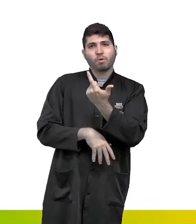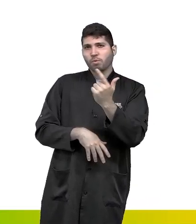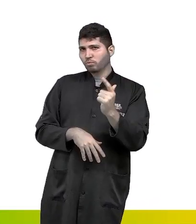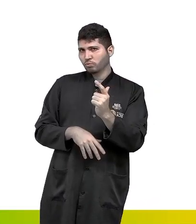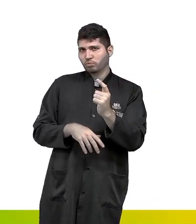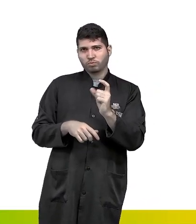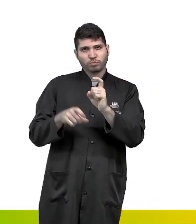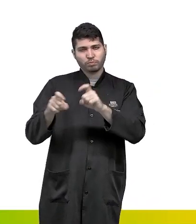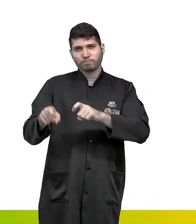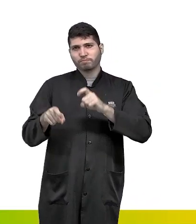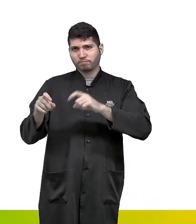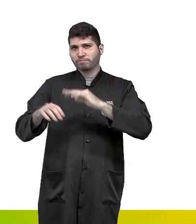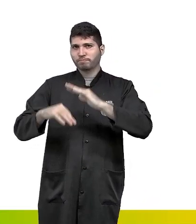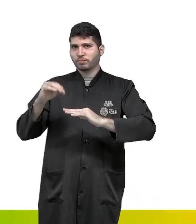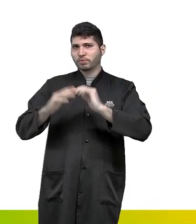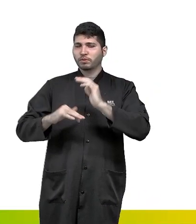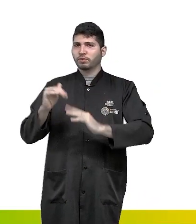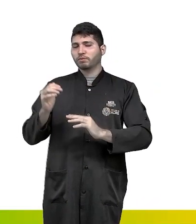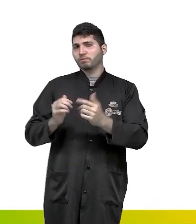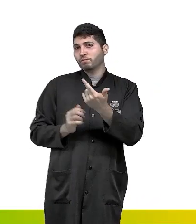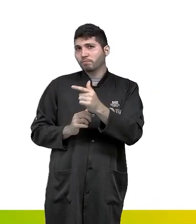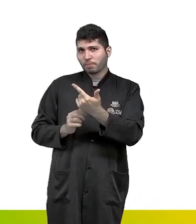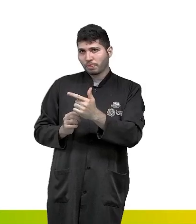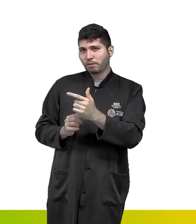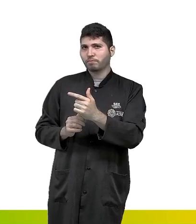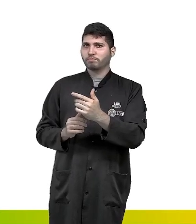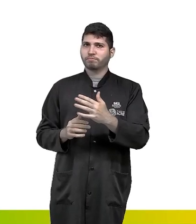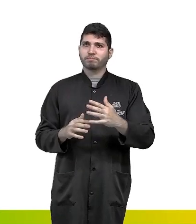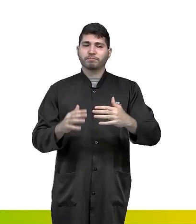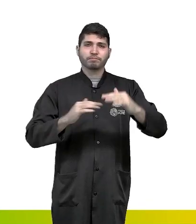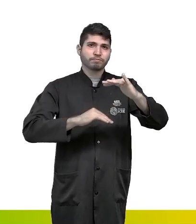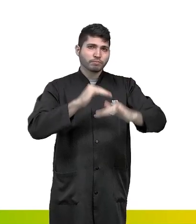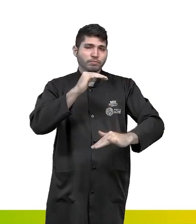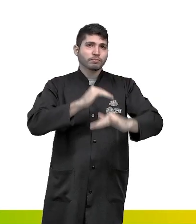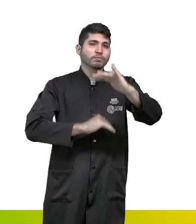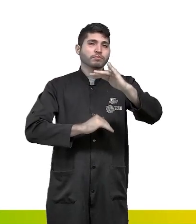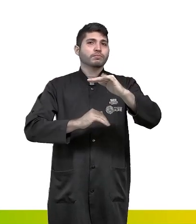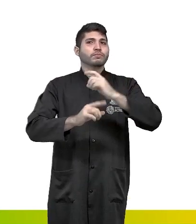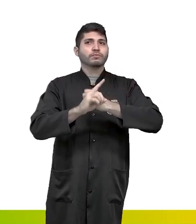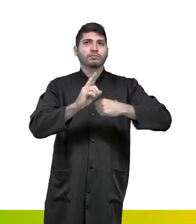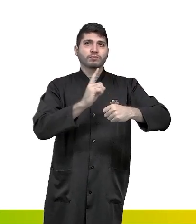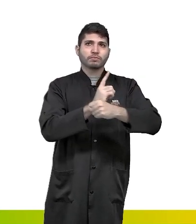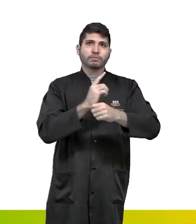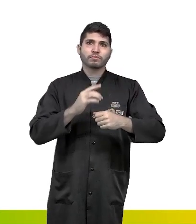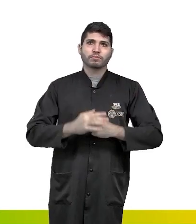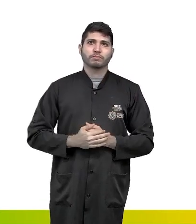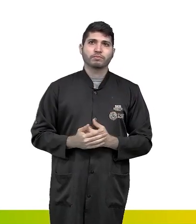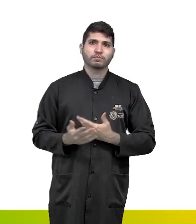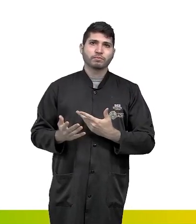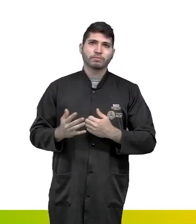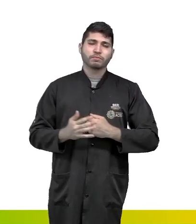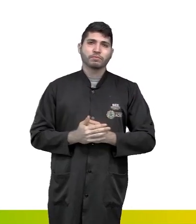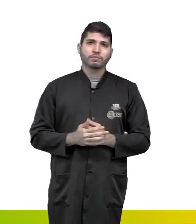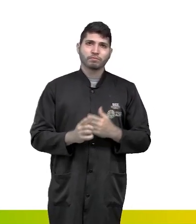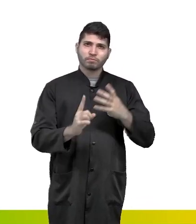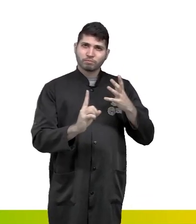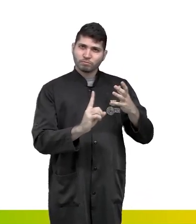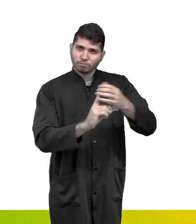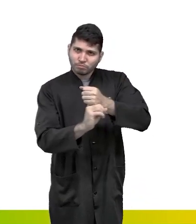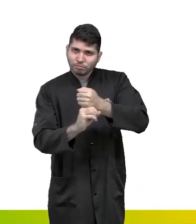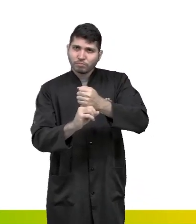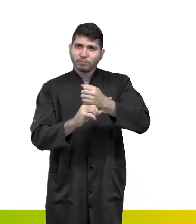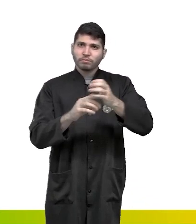da lei de terras no Brasil. Ó. Primeiro critério da posse da terra, primeiro que o critério da posse da terra não era bem